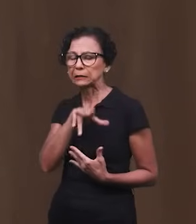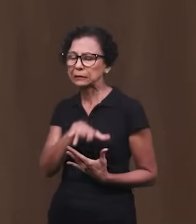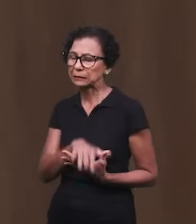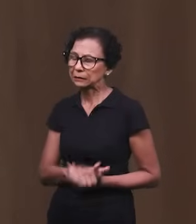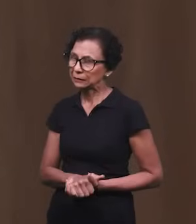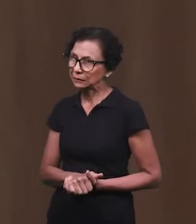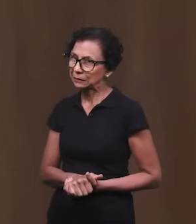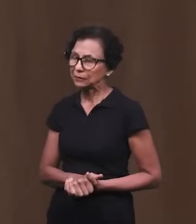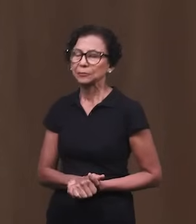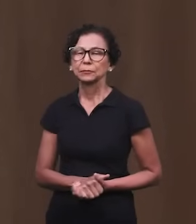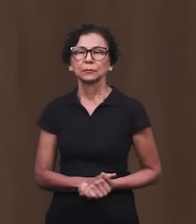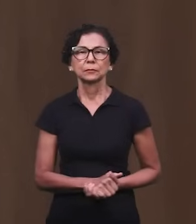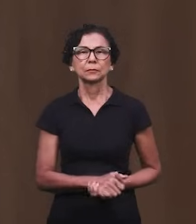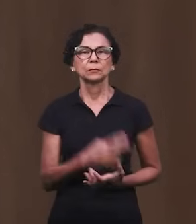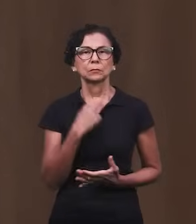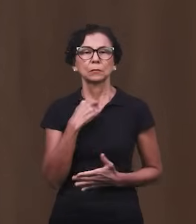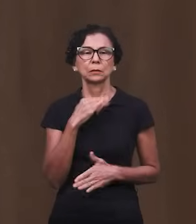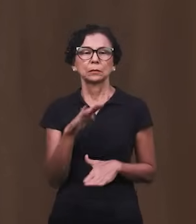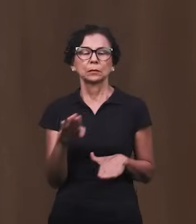devemos nos apequenar,